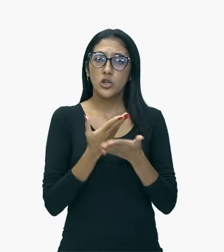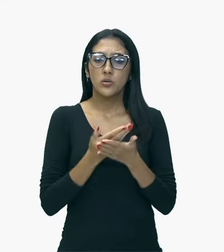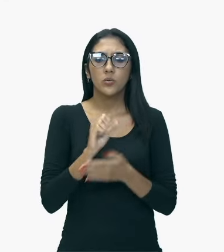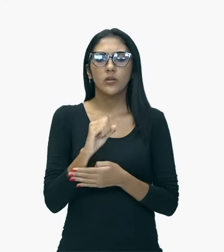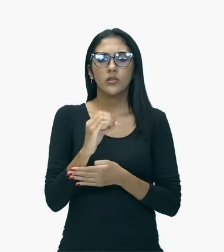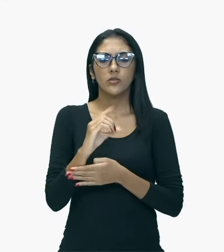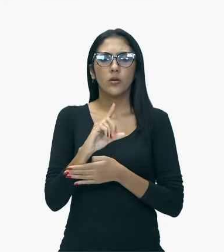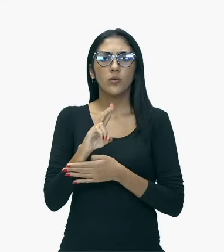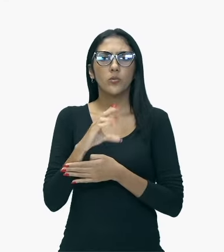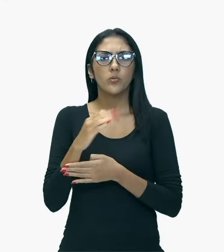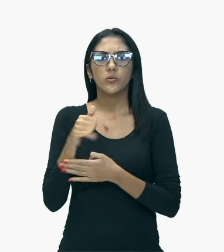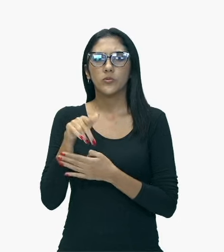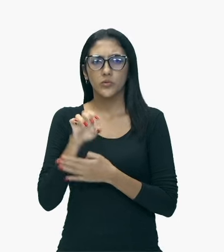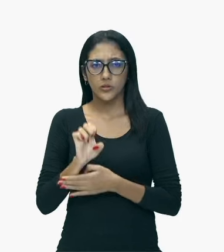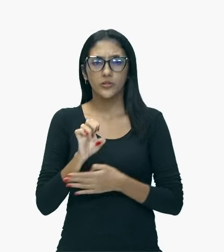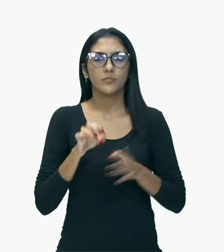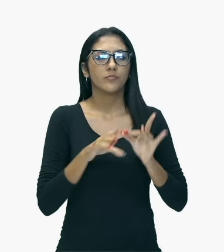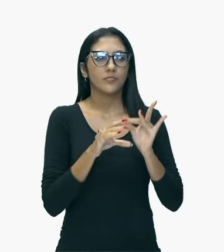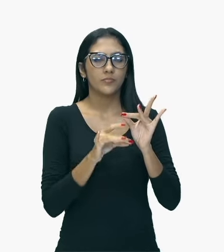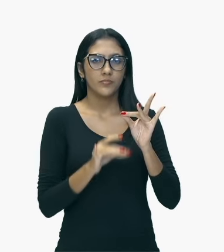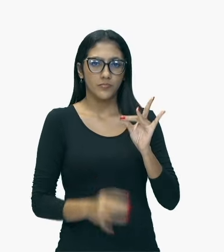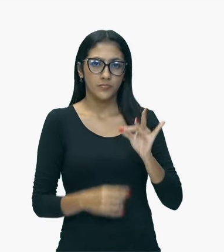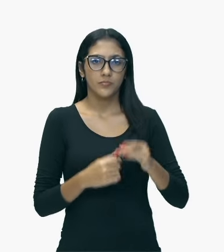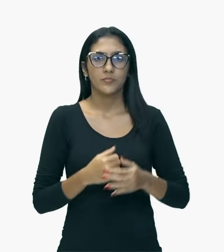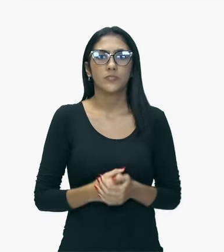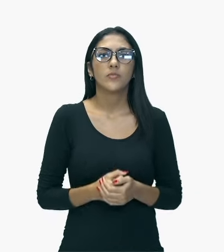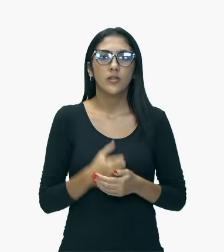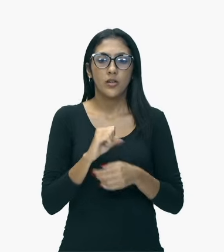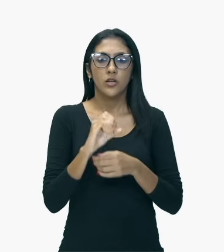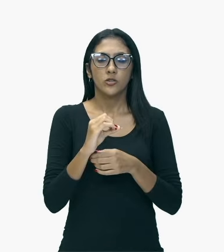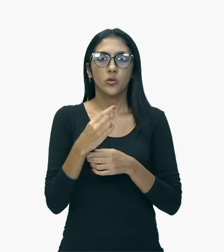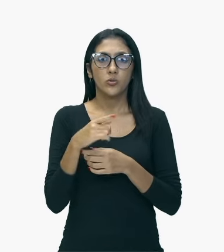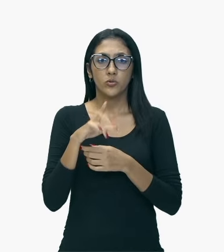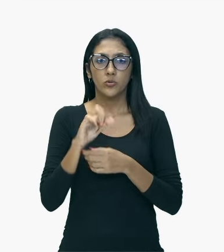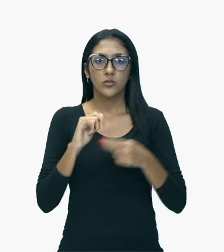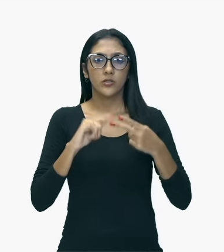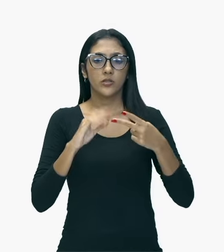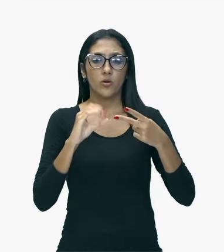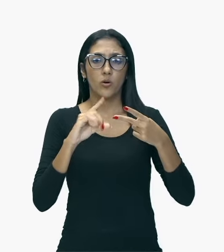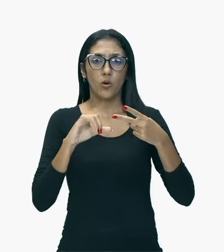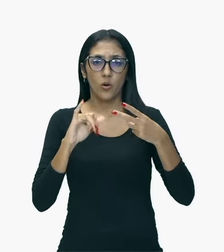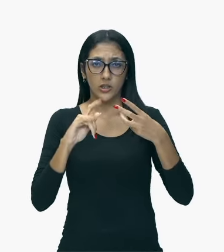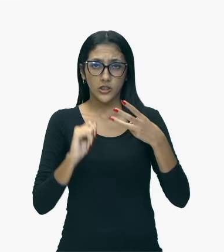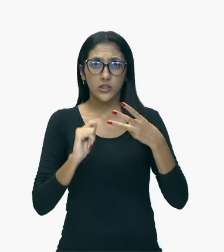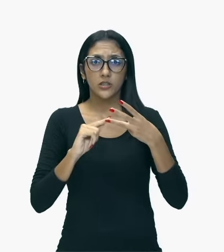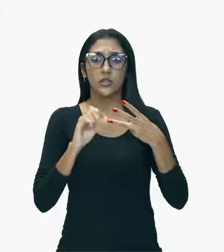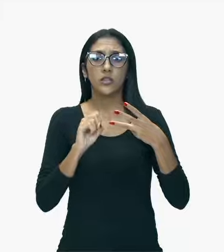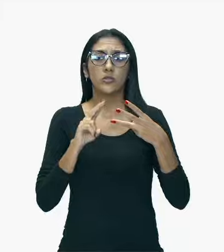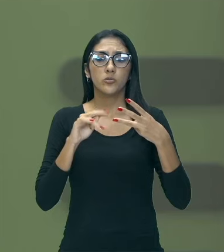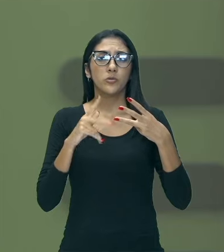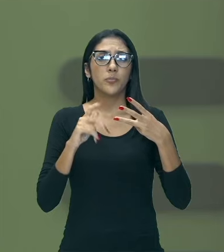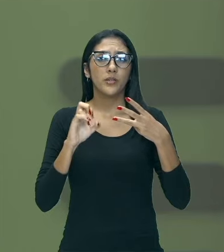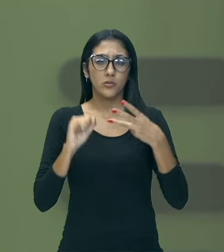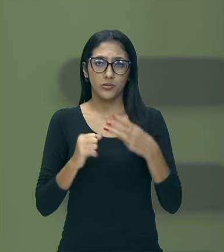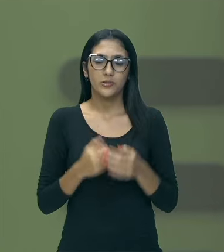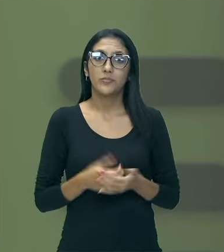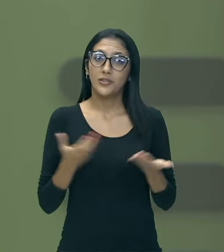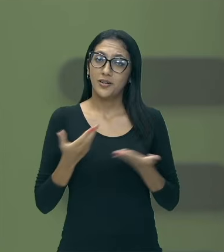soluções, detalhamento, soluções, coloides e suspensões. E